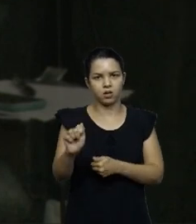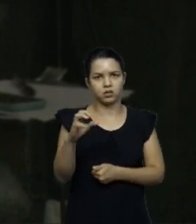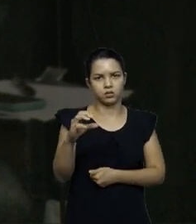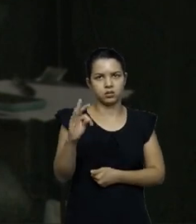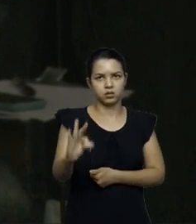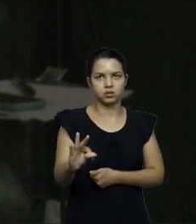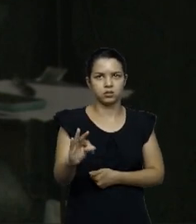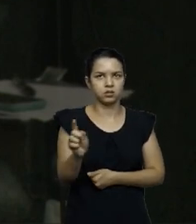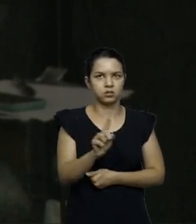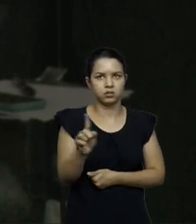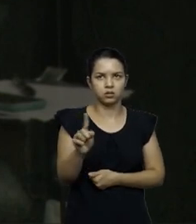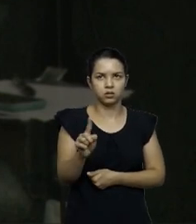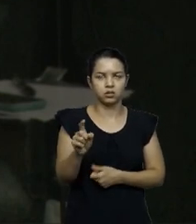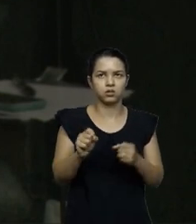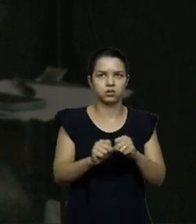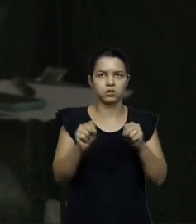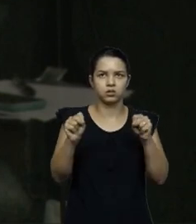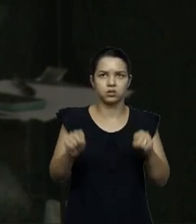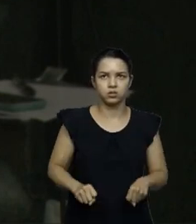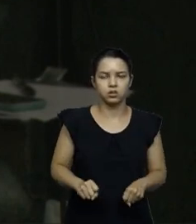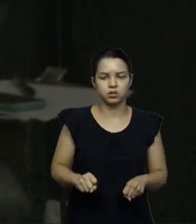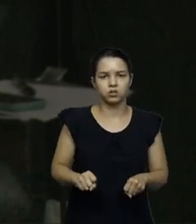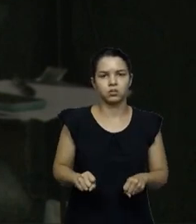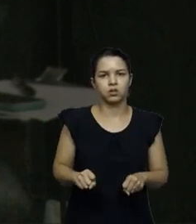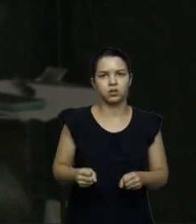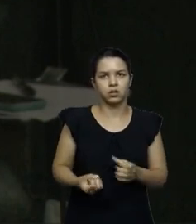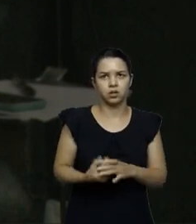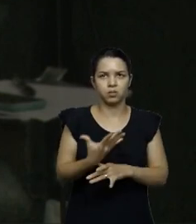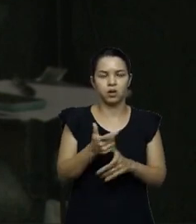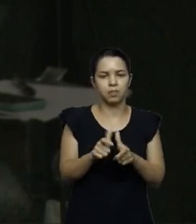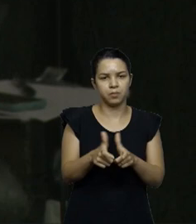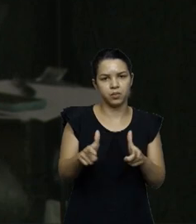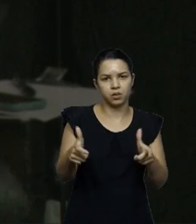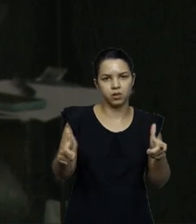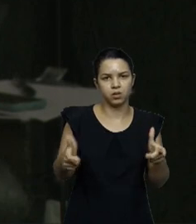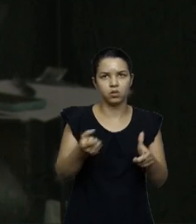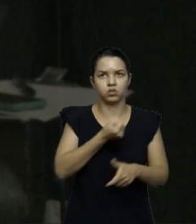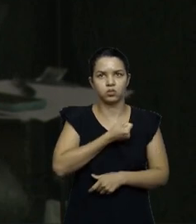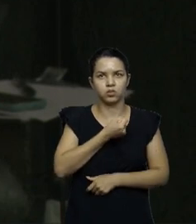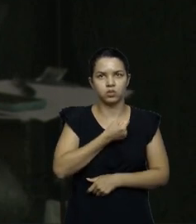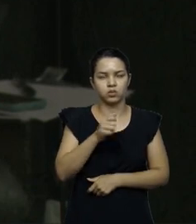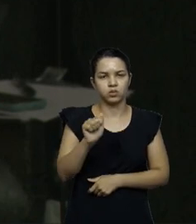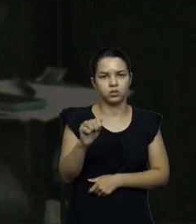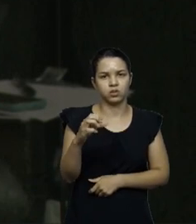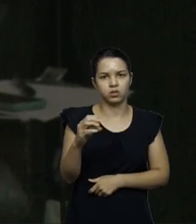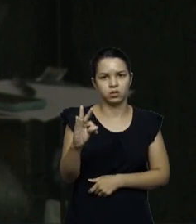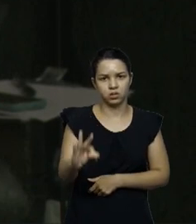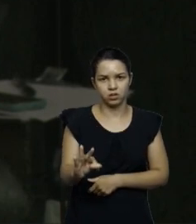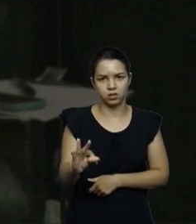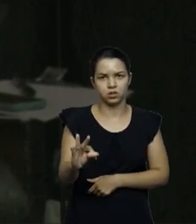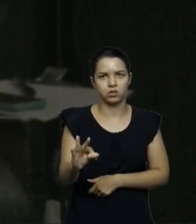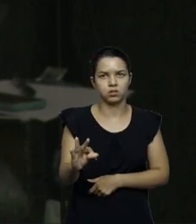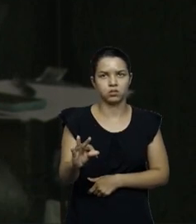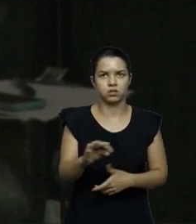adotada para ampliar a quantidade do número da CP na rede